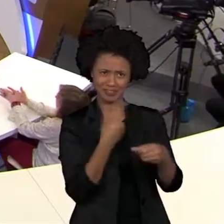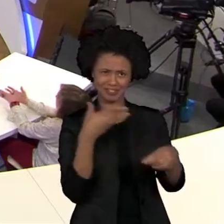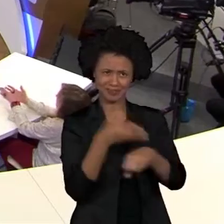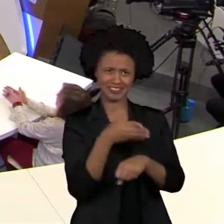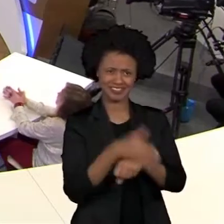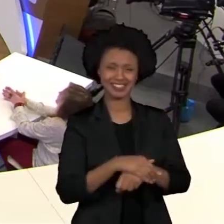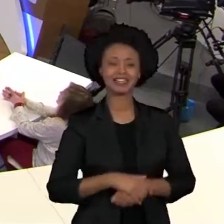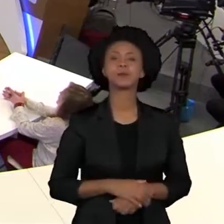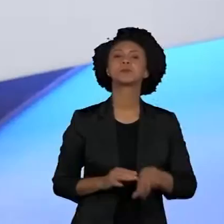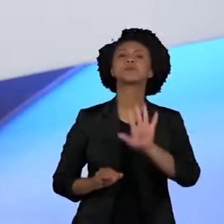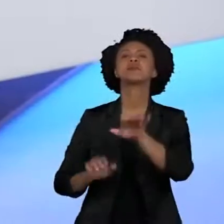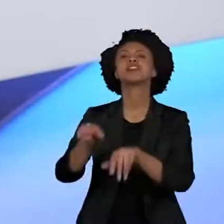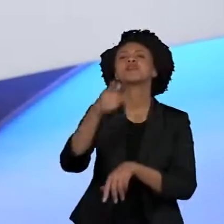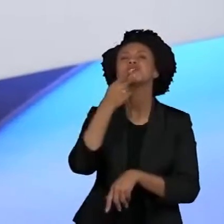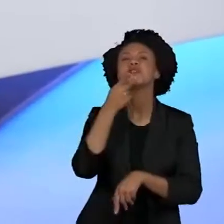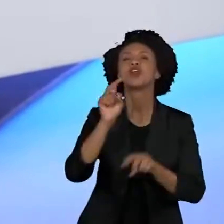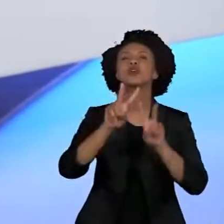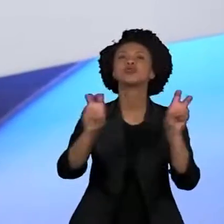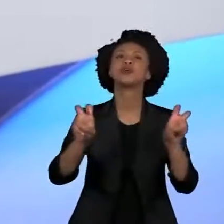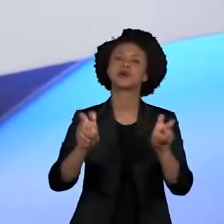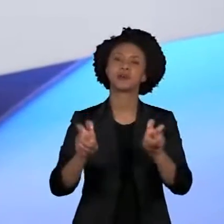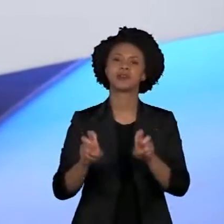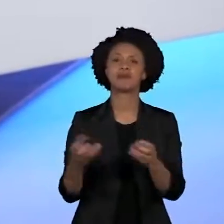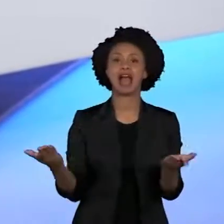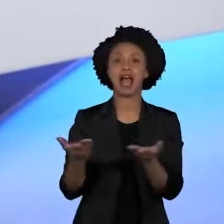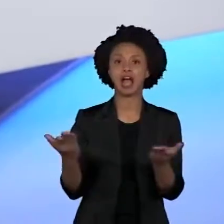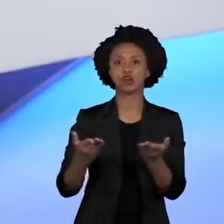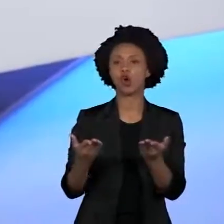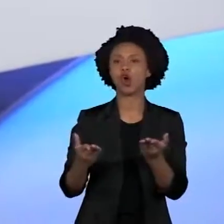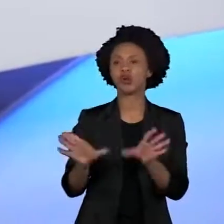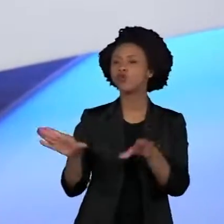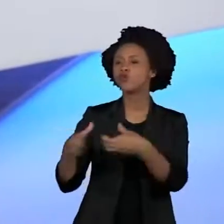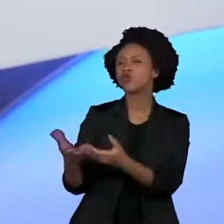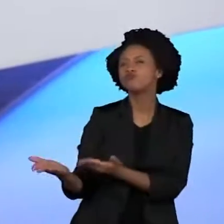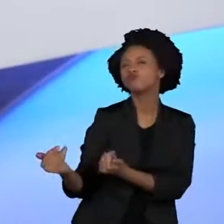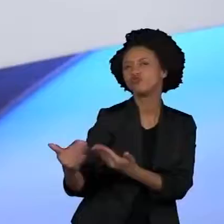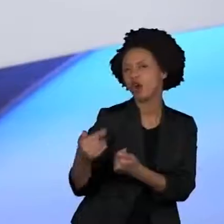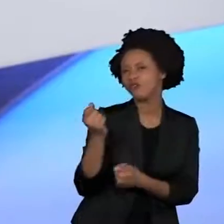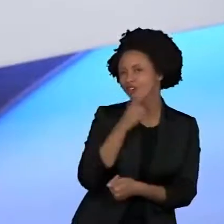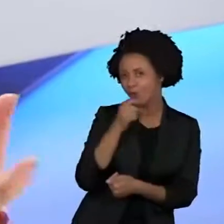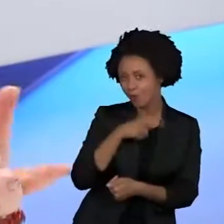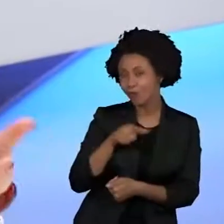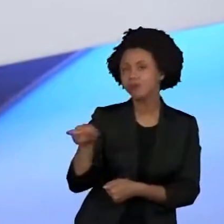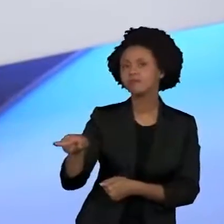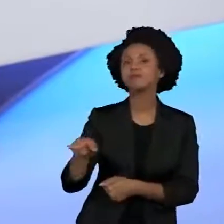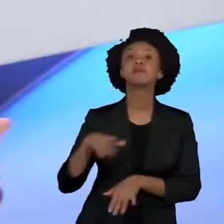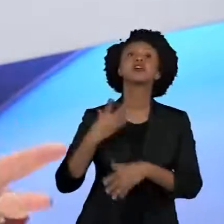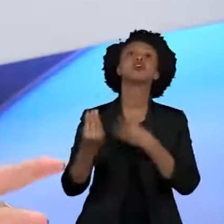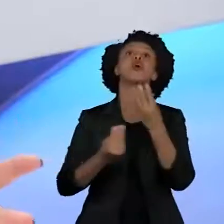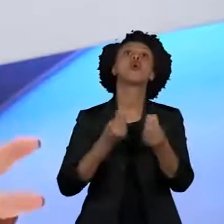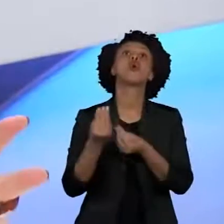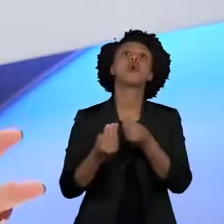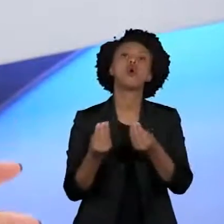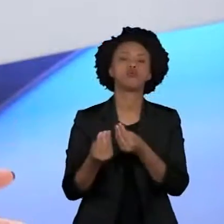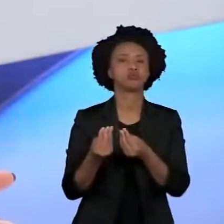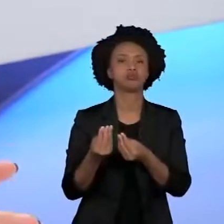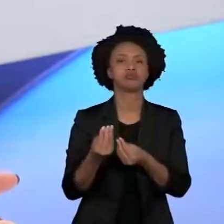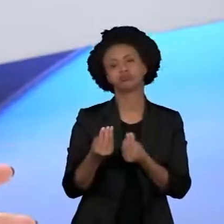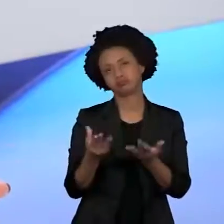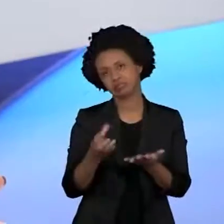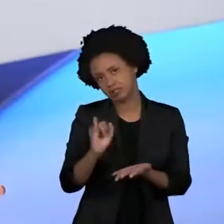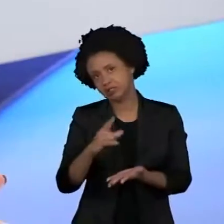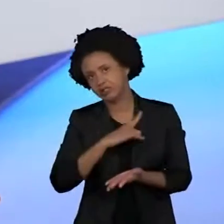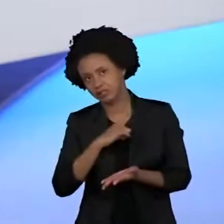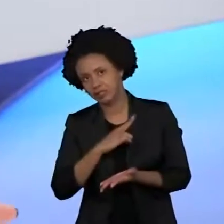falou sobre agora a pouco sobre a sua relação com as nova com a nova geração de humoristas e eu queria relembrar como é que foi o enfrentamento ou não da sua